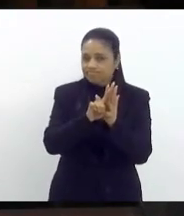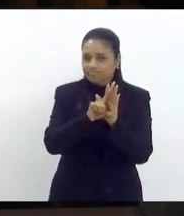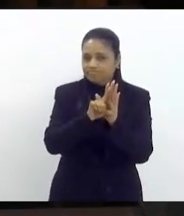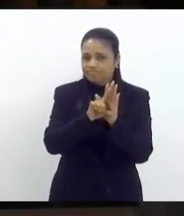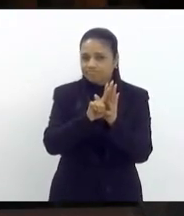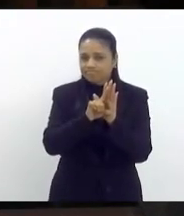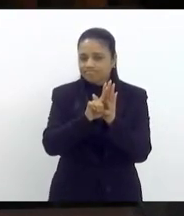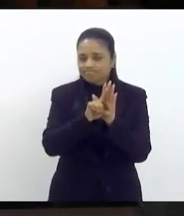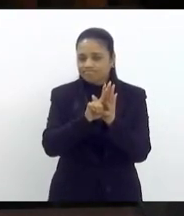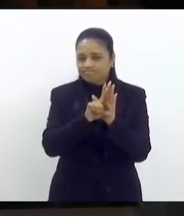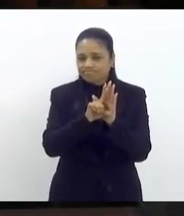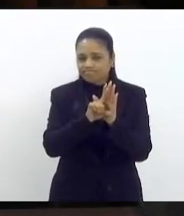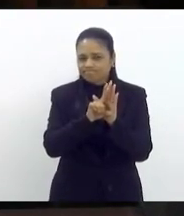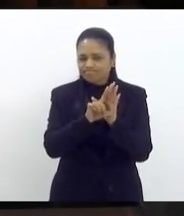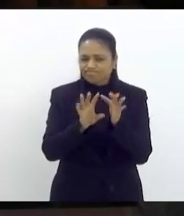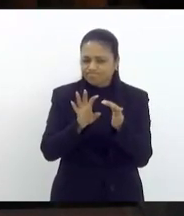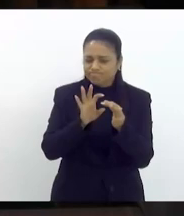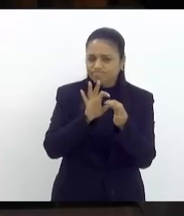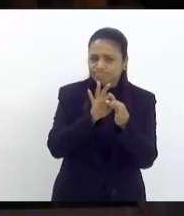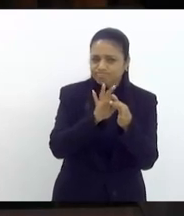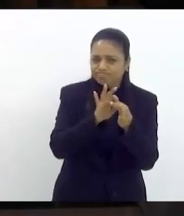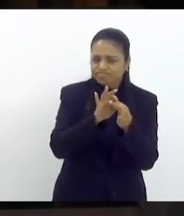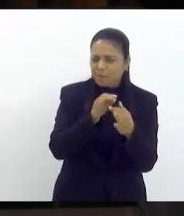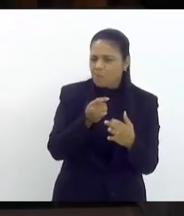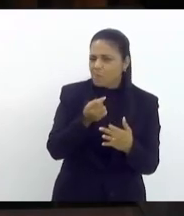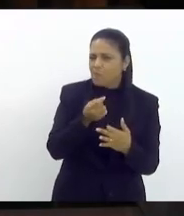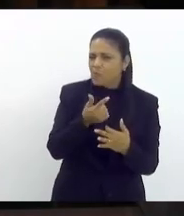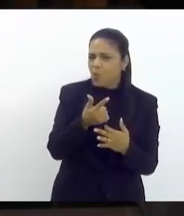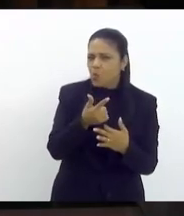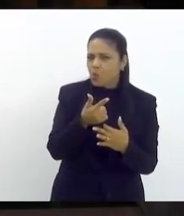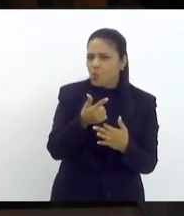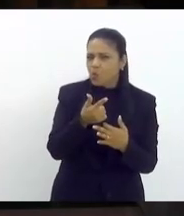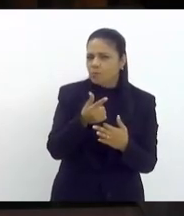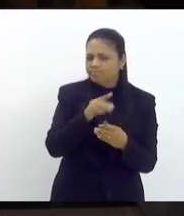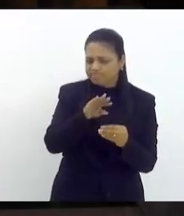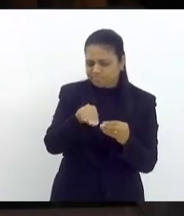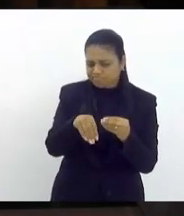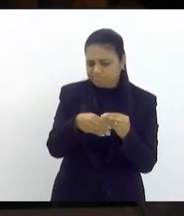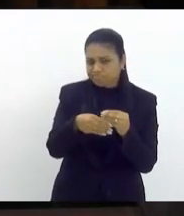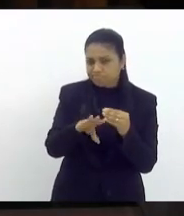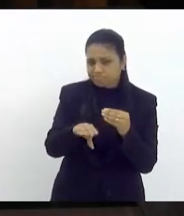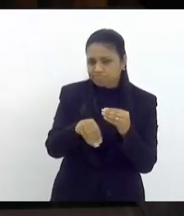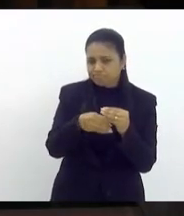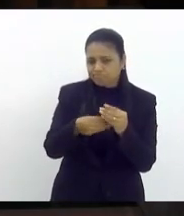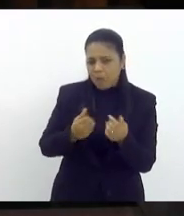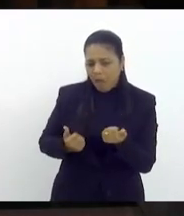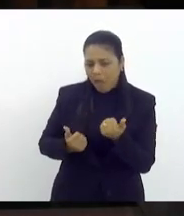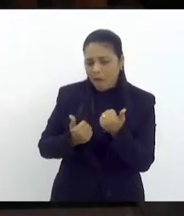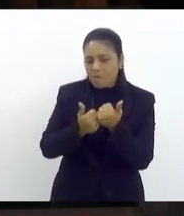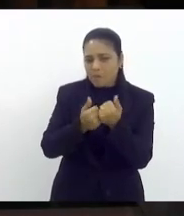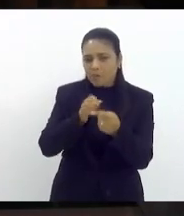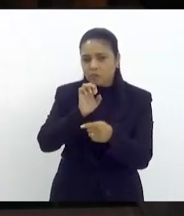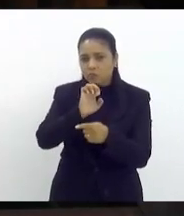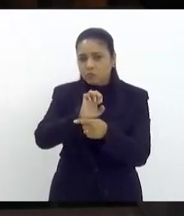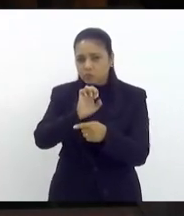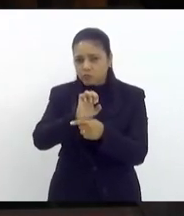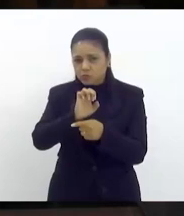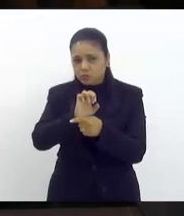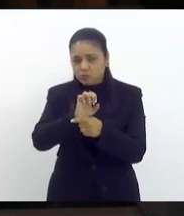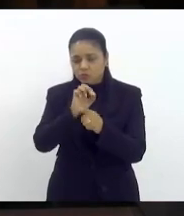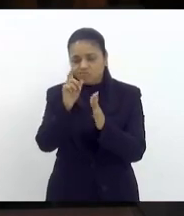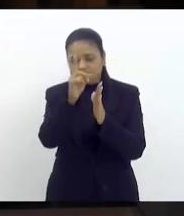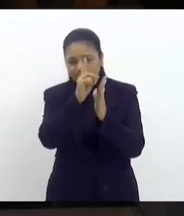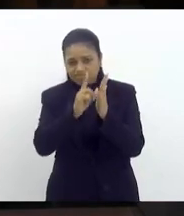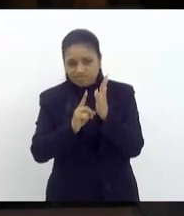amarrou pouco elementos que eram fundamentais para ajudar o estado do Rio de Janeiro a ter diretrizes